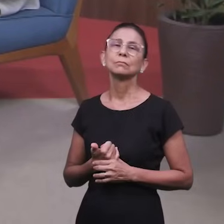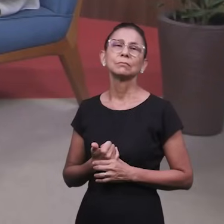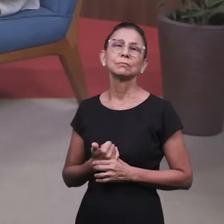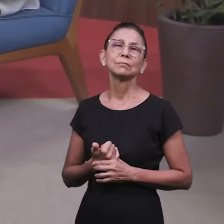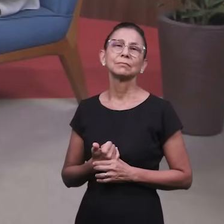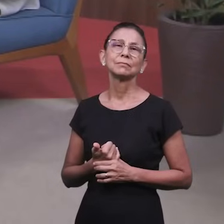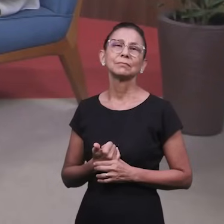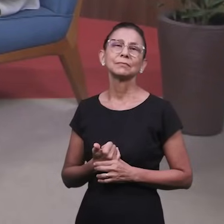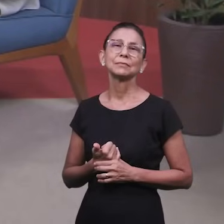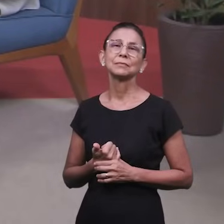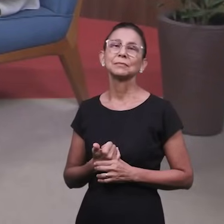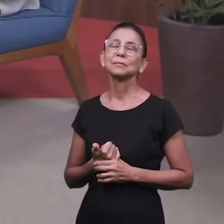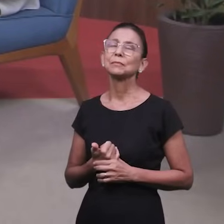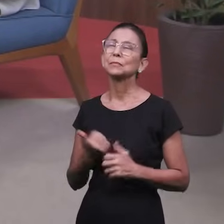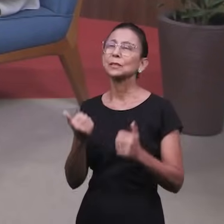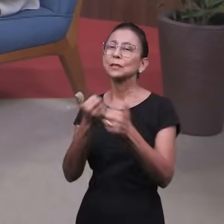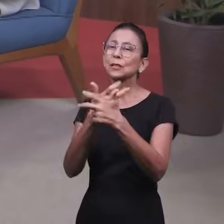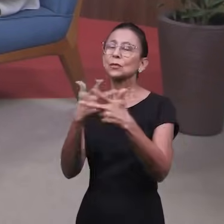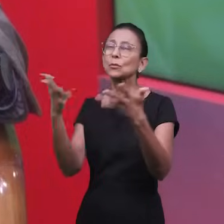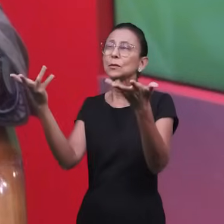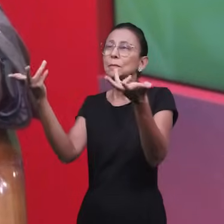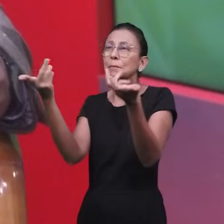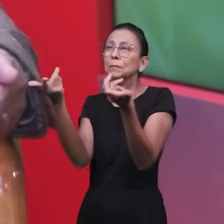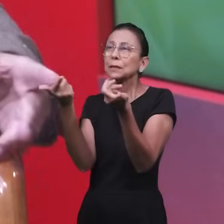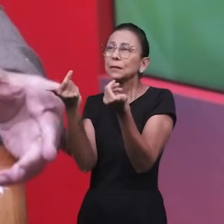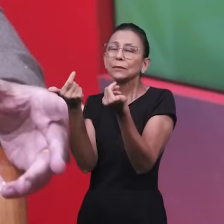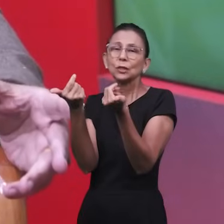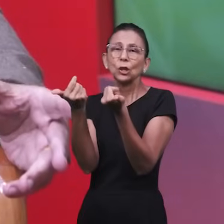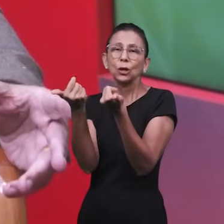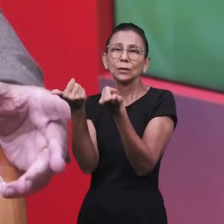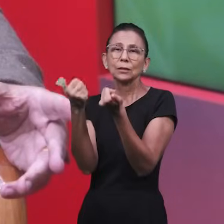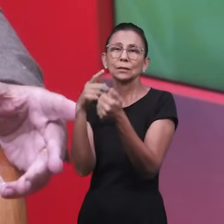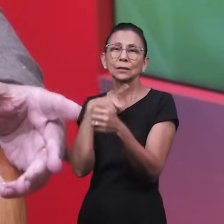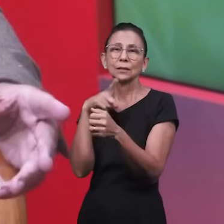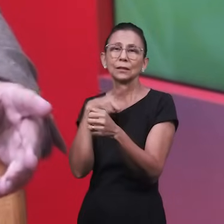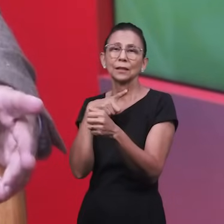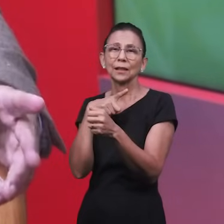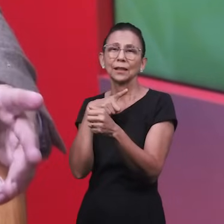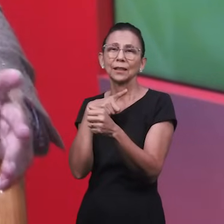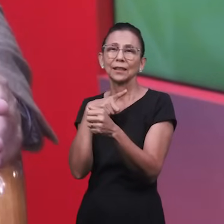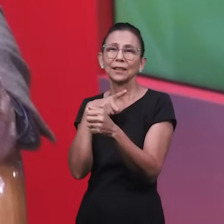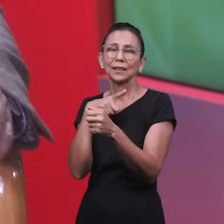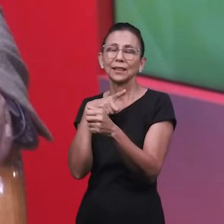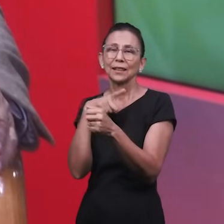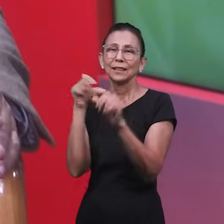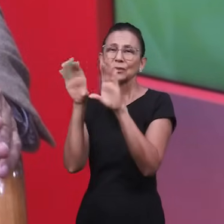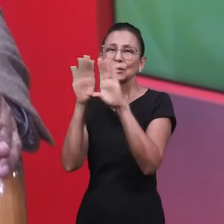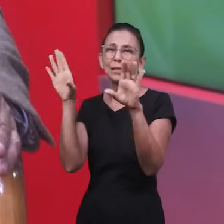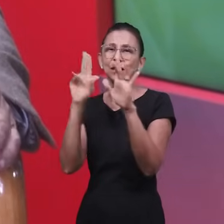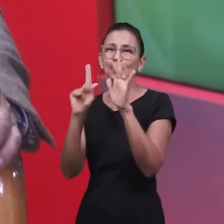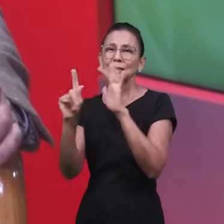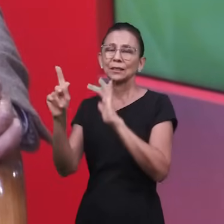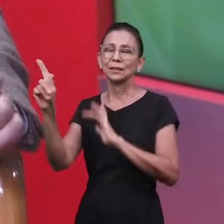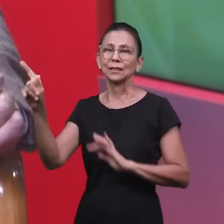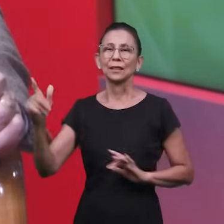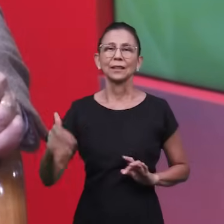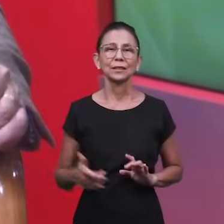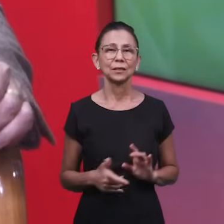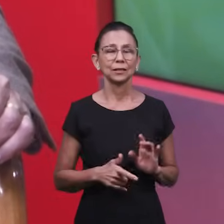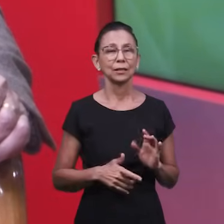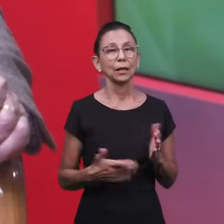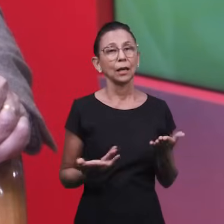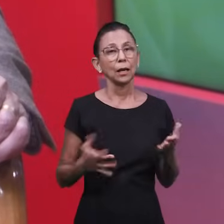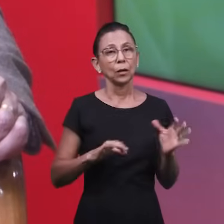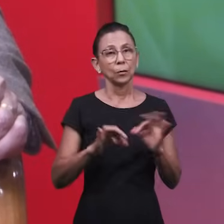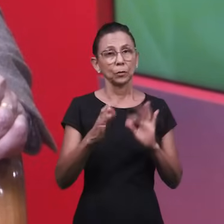palavra para expressar as maravilhas da eternidade. O projeto de salvação